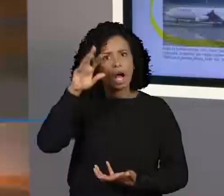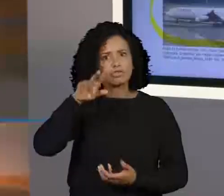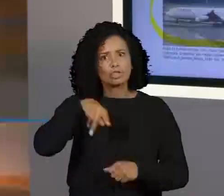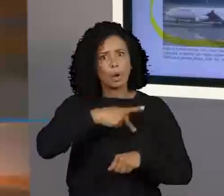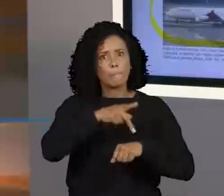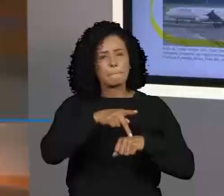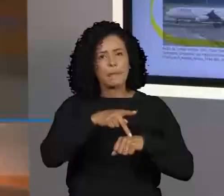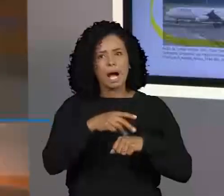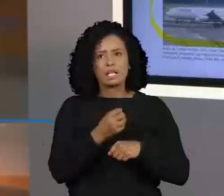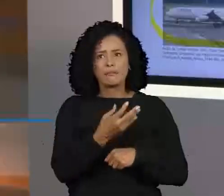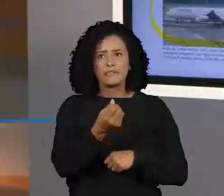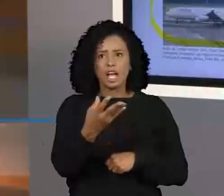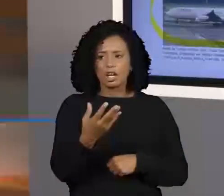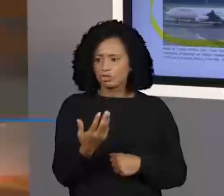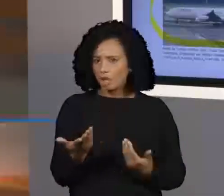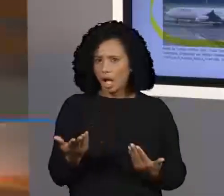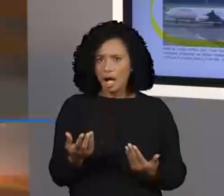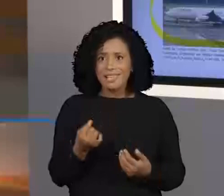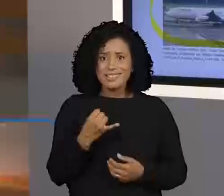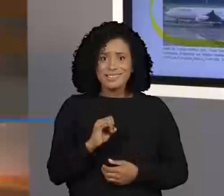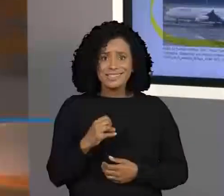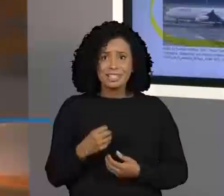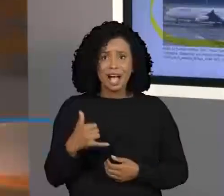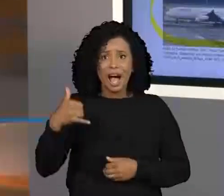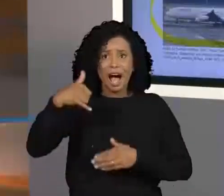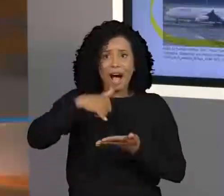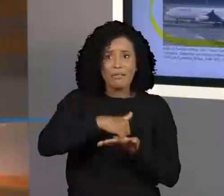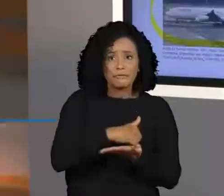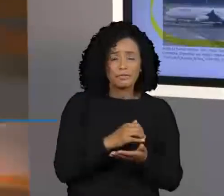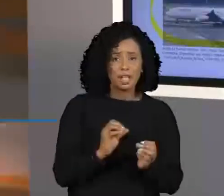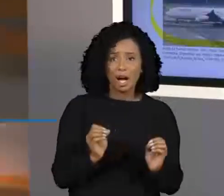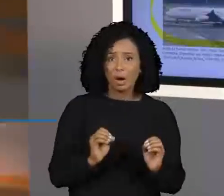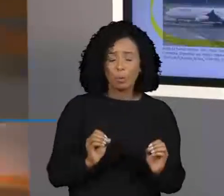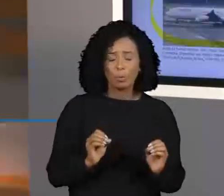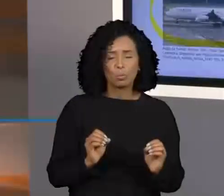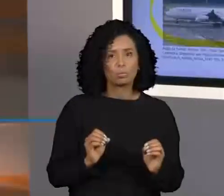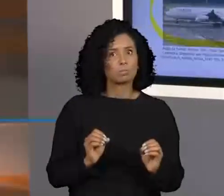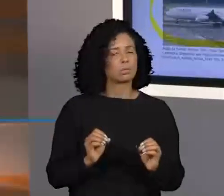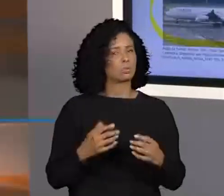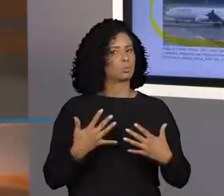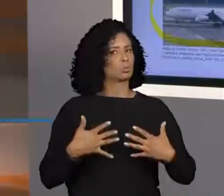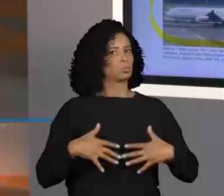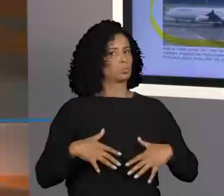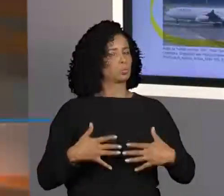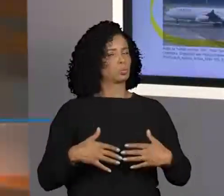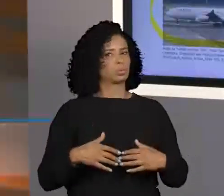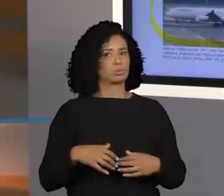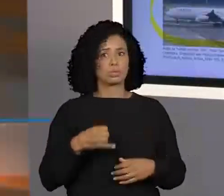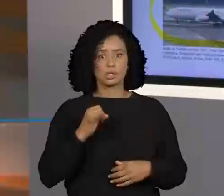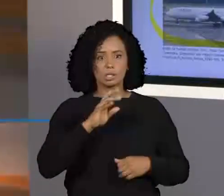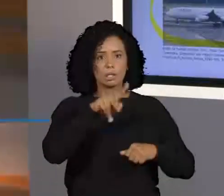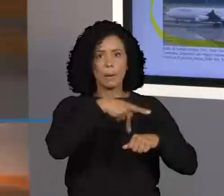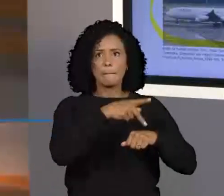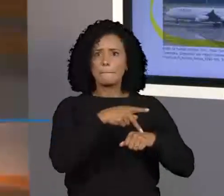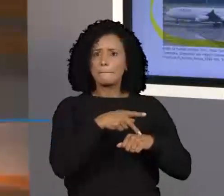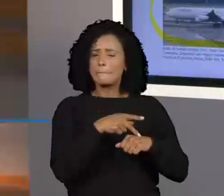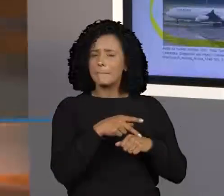pensar nesse recurso aí do avião. Às vezes é muito longe, que você duraria